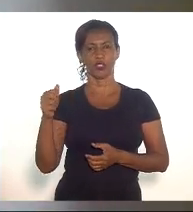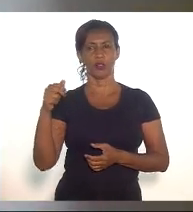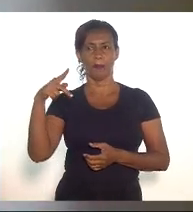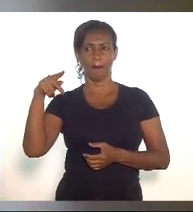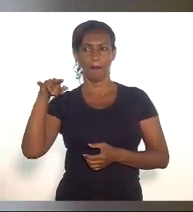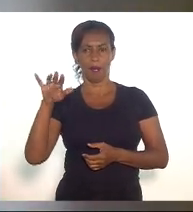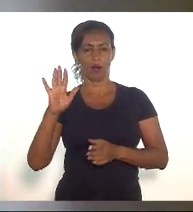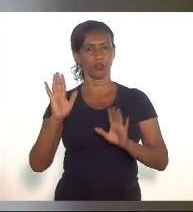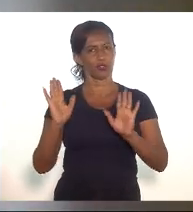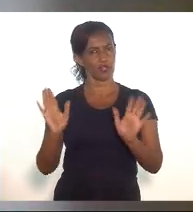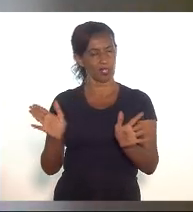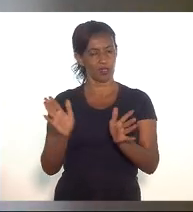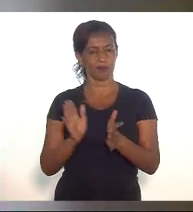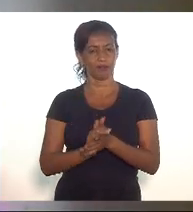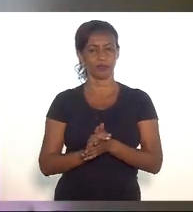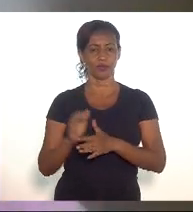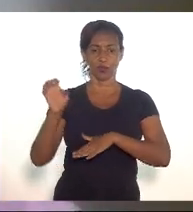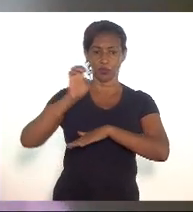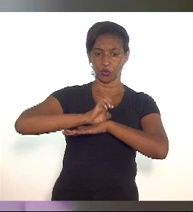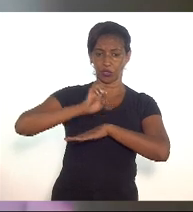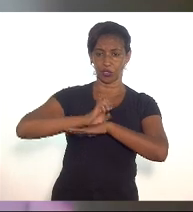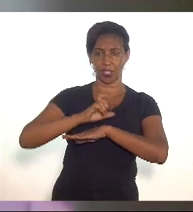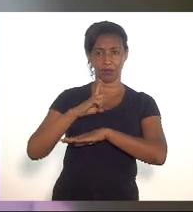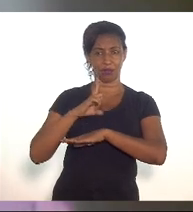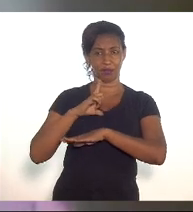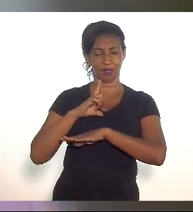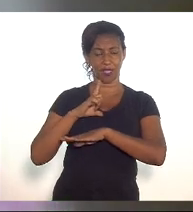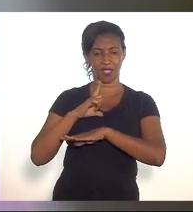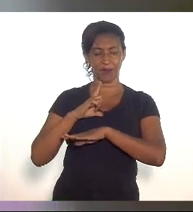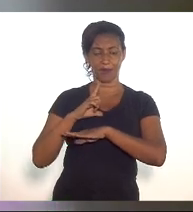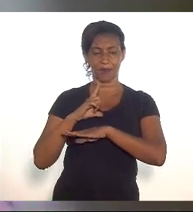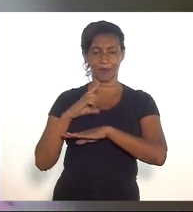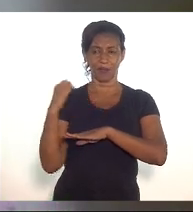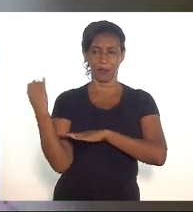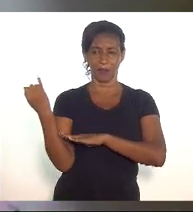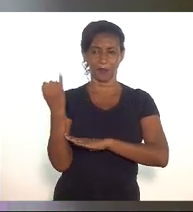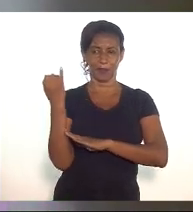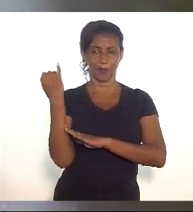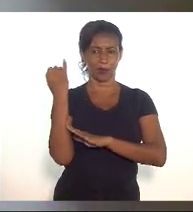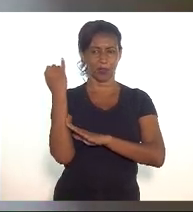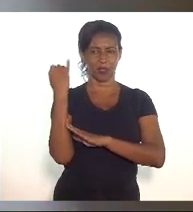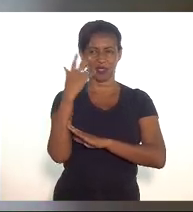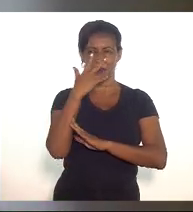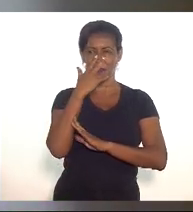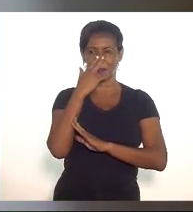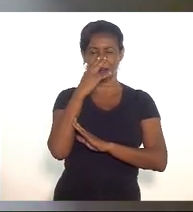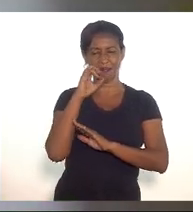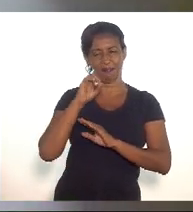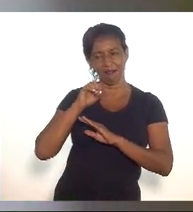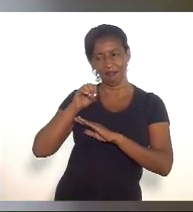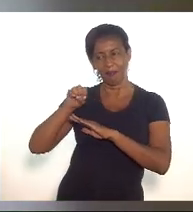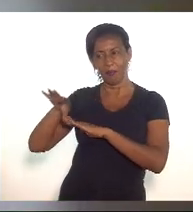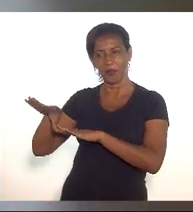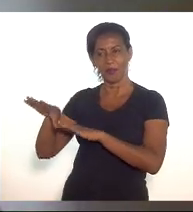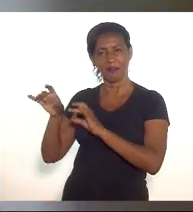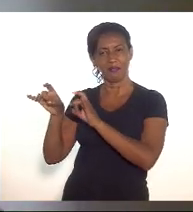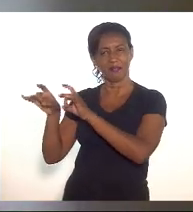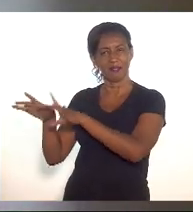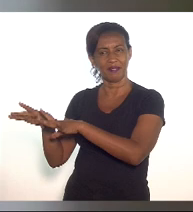endossar, o Estado tem uma joia que está meio abandonada, que está meio largada,